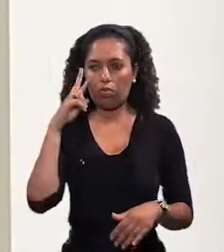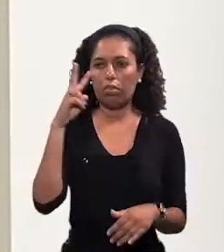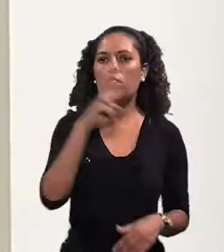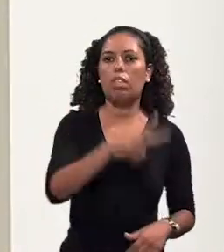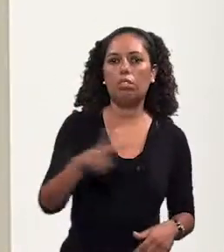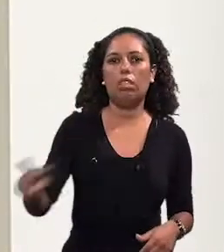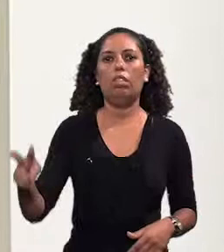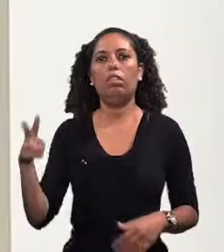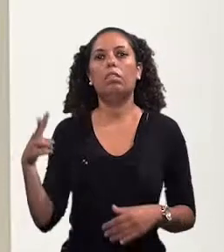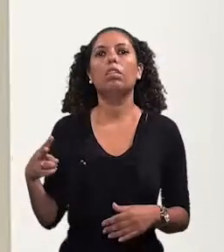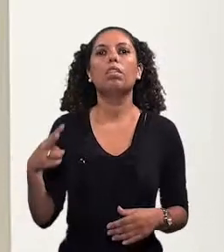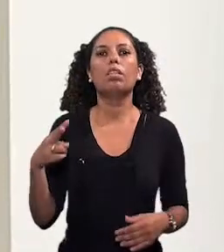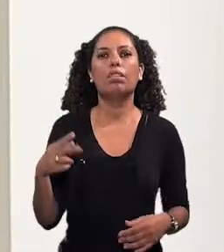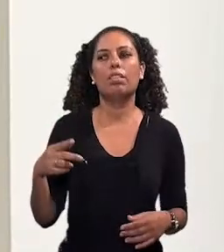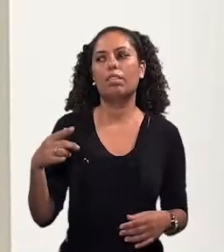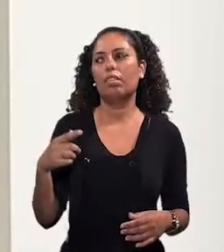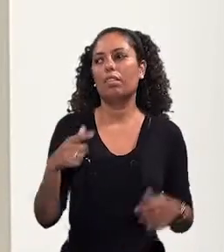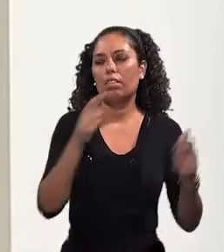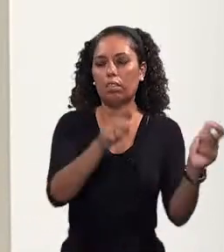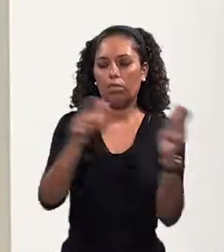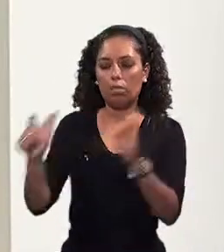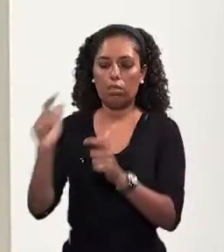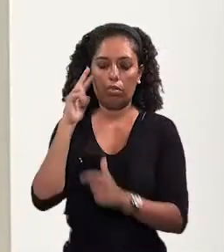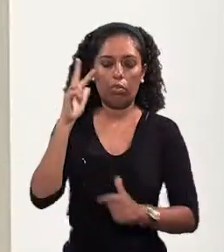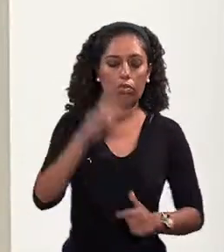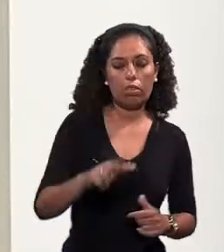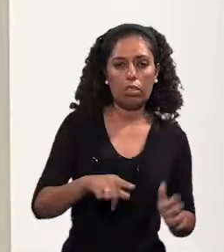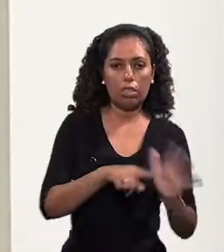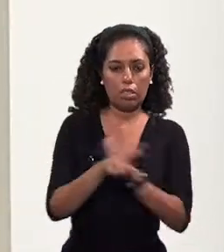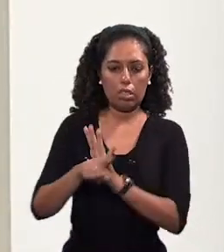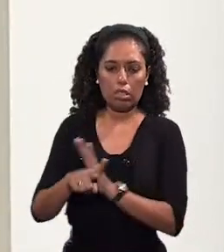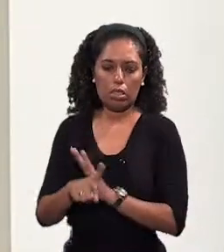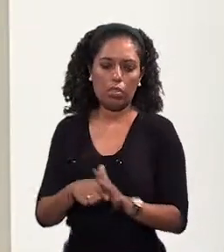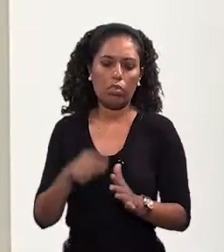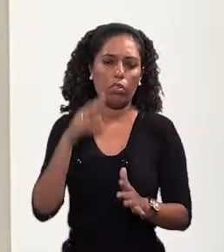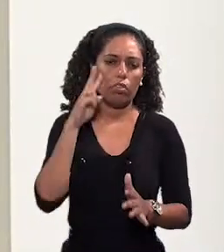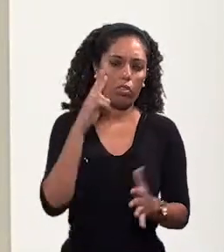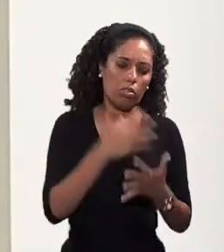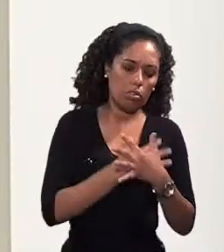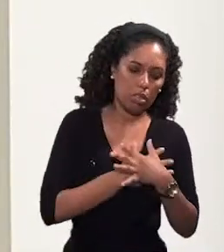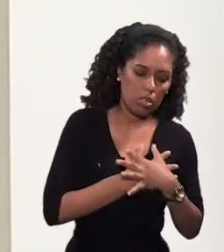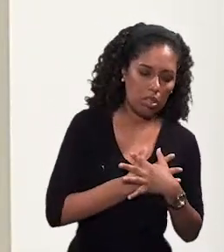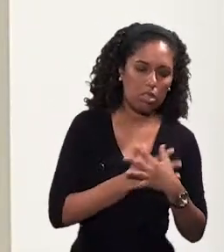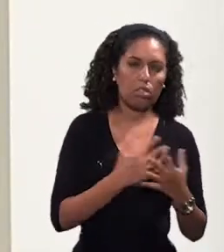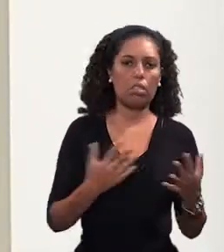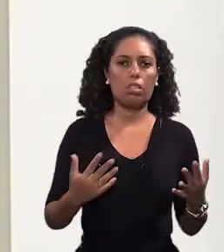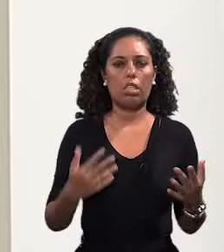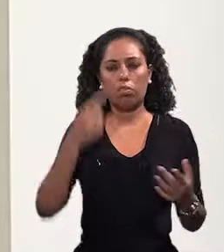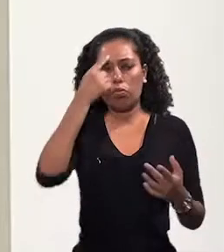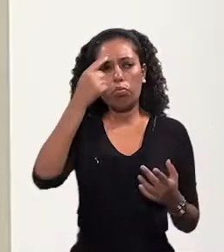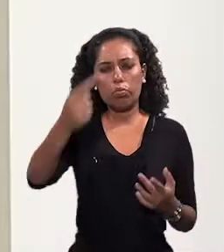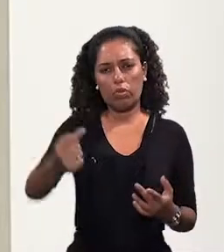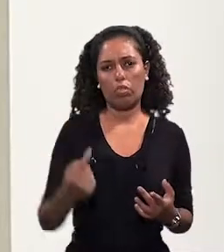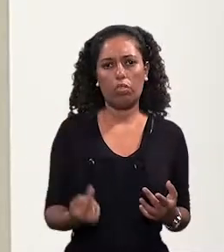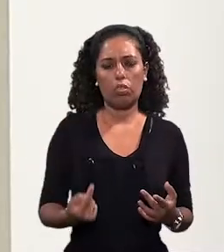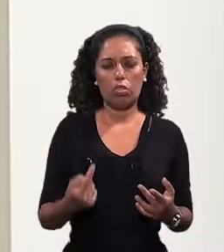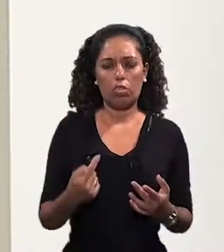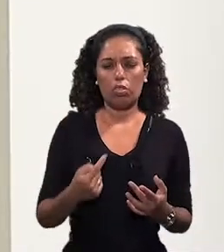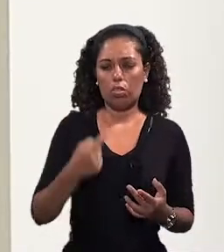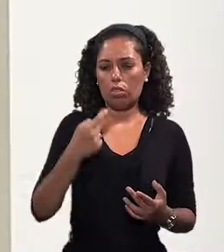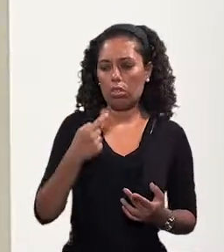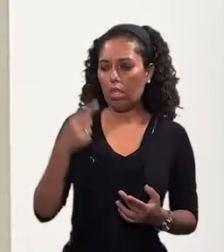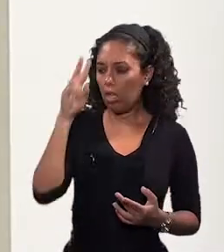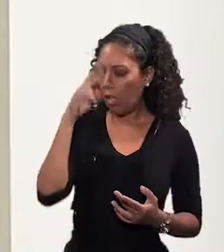que estava acontecendo. Depois ficou claro o nosso pedido para fazer algum momento de solidarizar, de repensar na memória